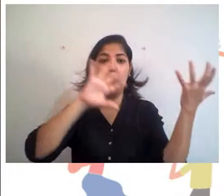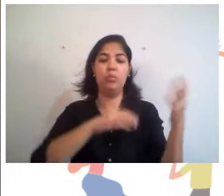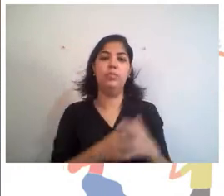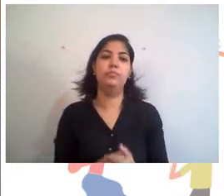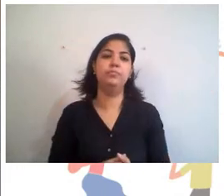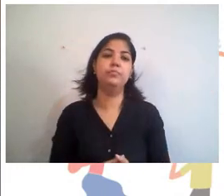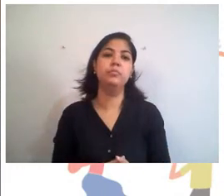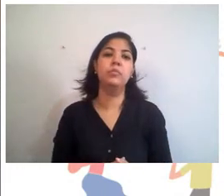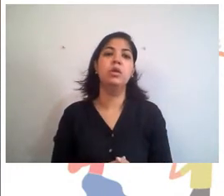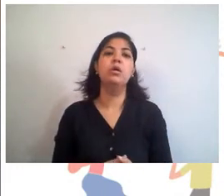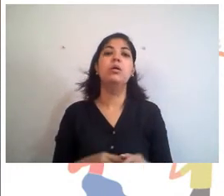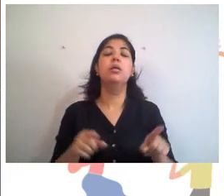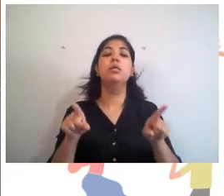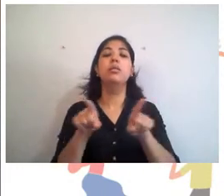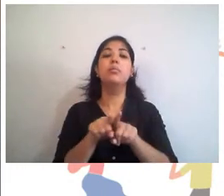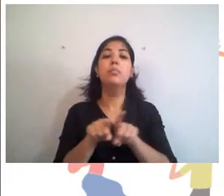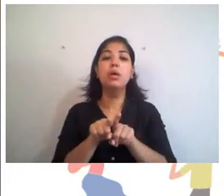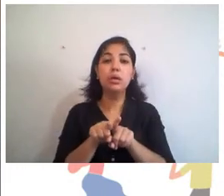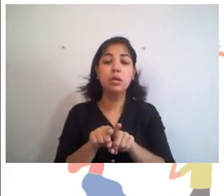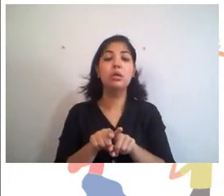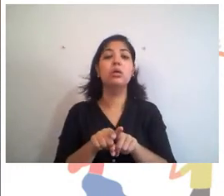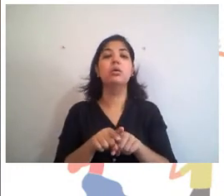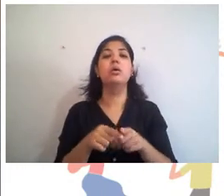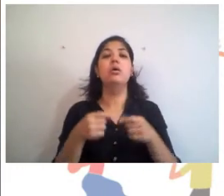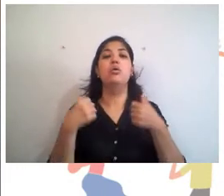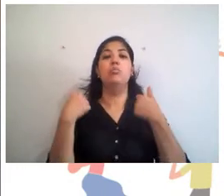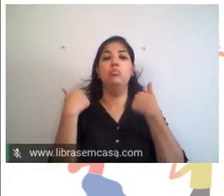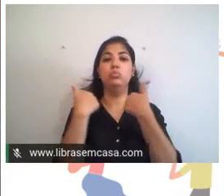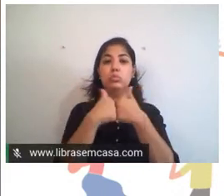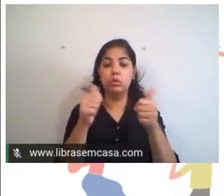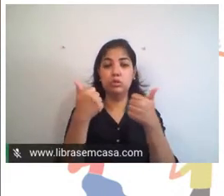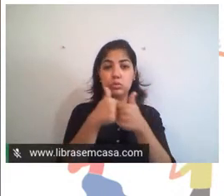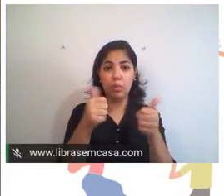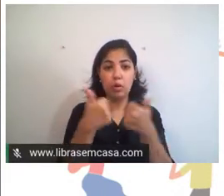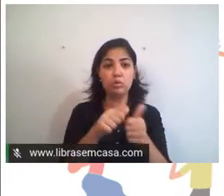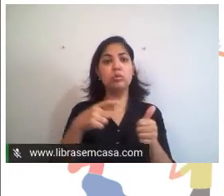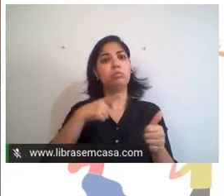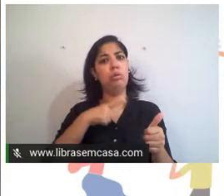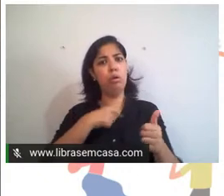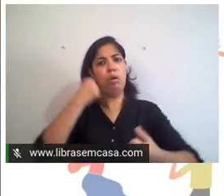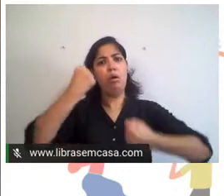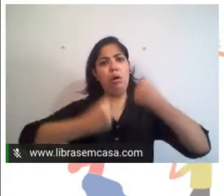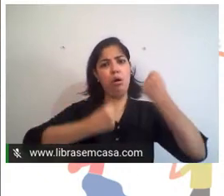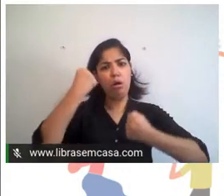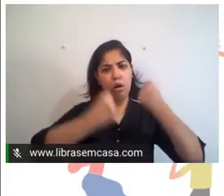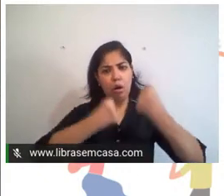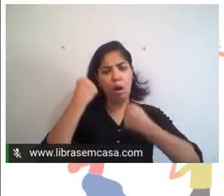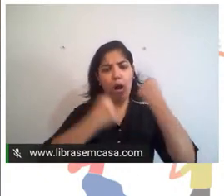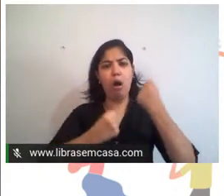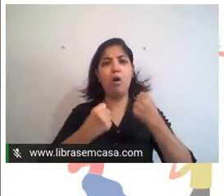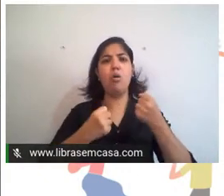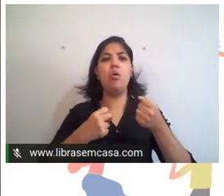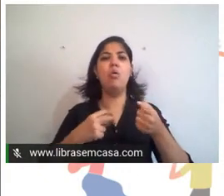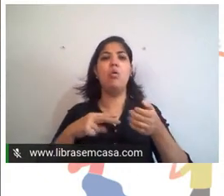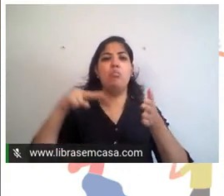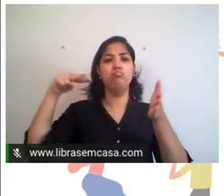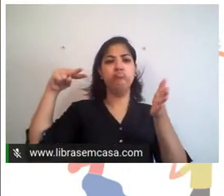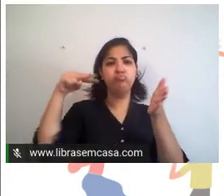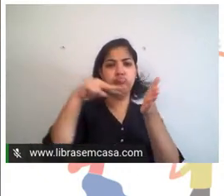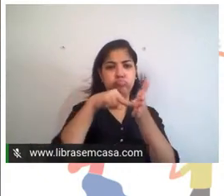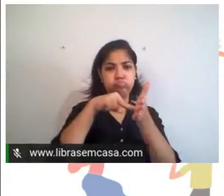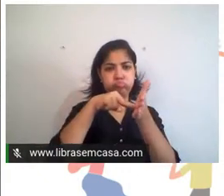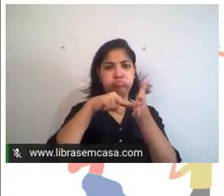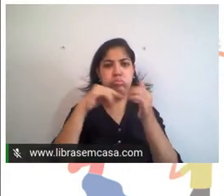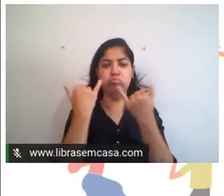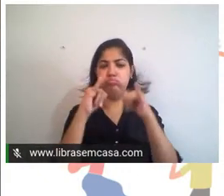de transporte, hoje já temos veículos elétricos com excelente eficiência energética, muito mais do que